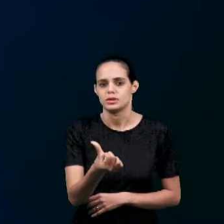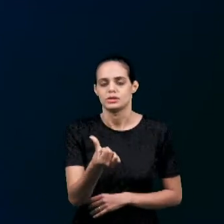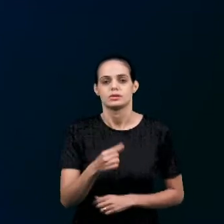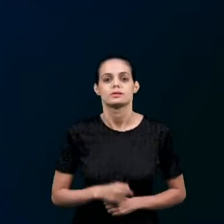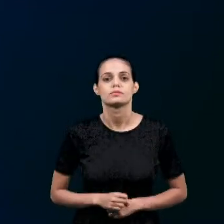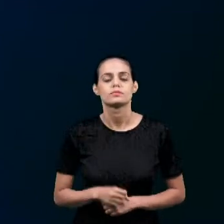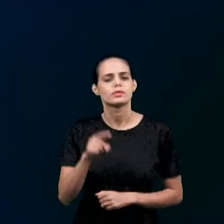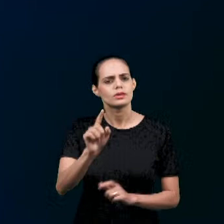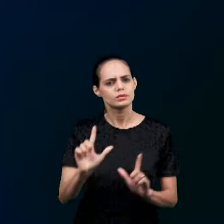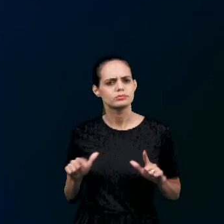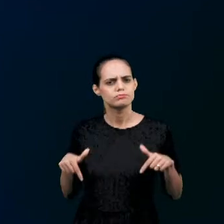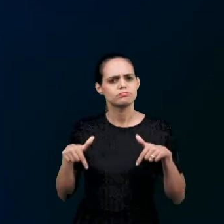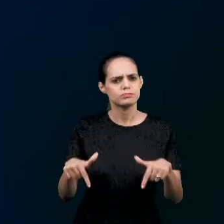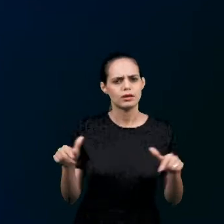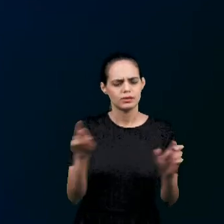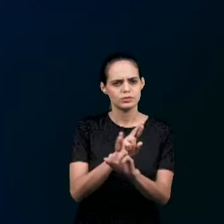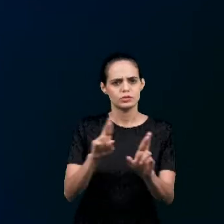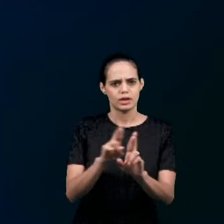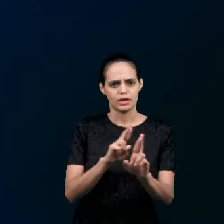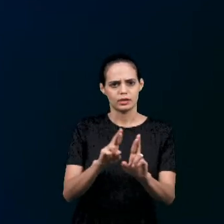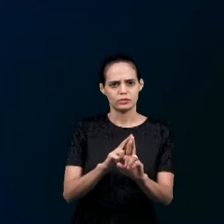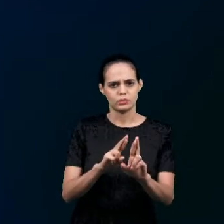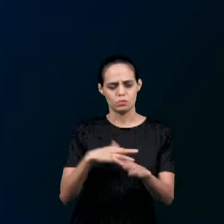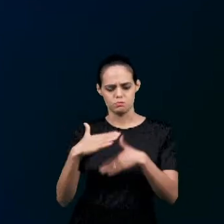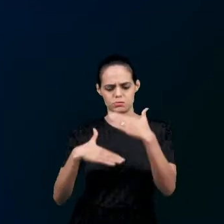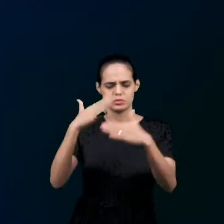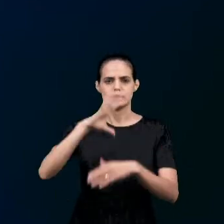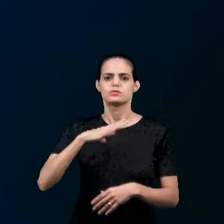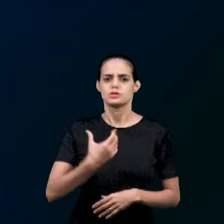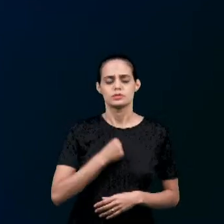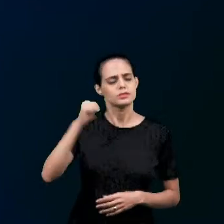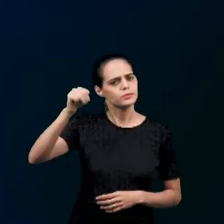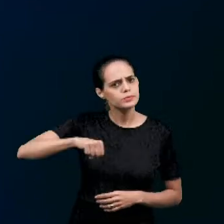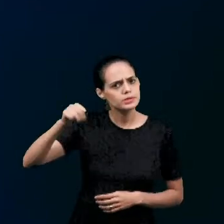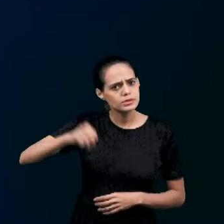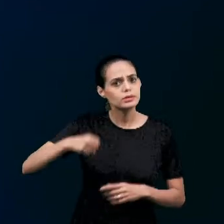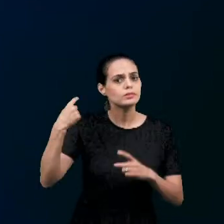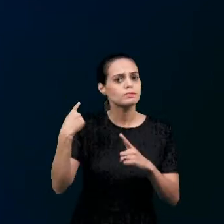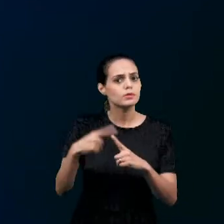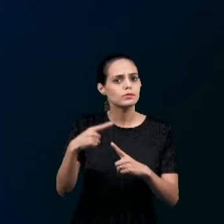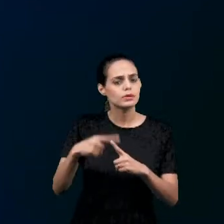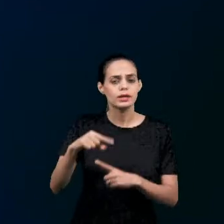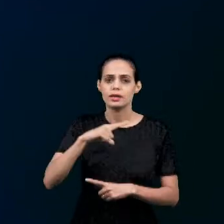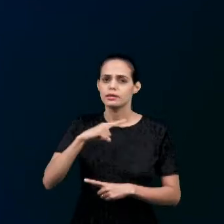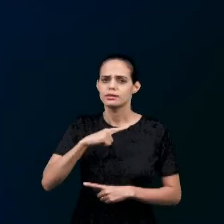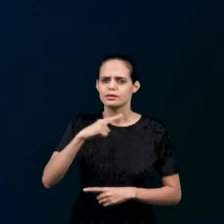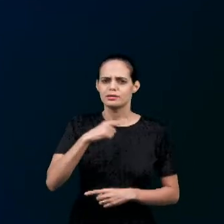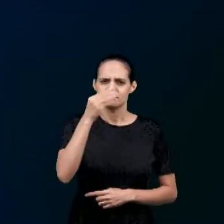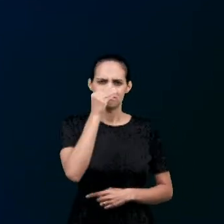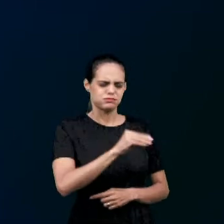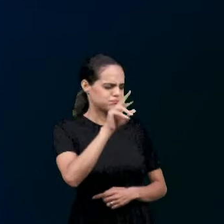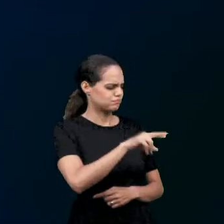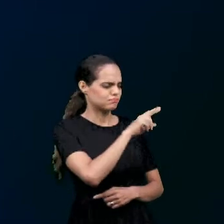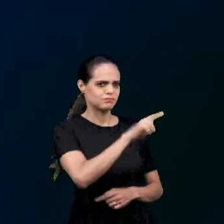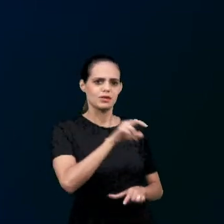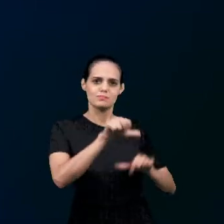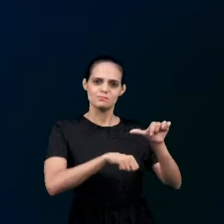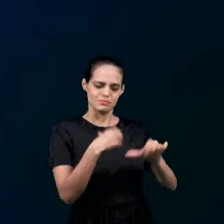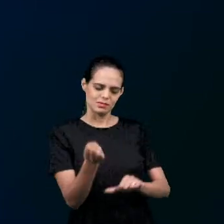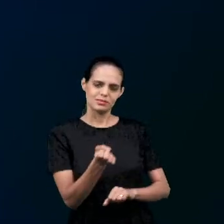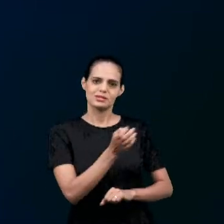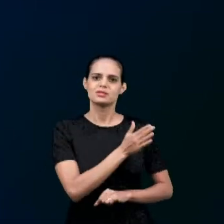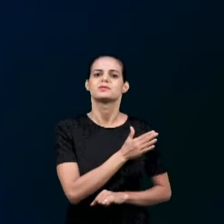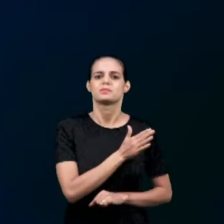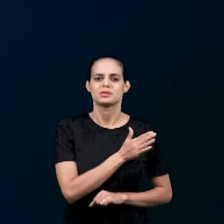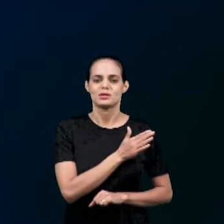estão relacionadas ao processo de salvação? Sim, pois houve uma renúncia, uma transformação,